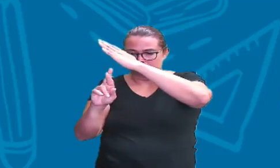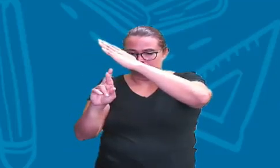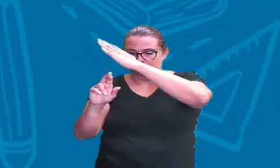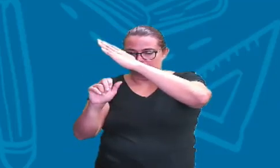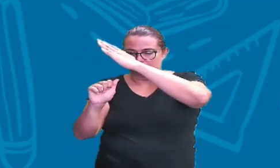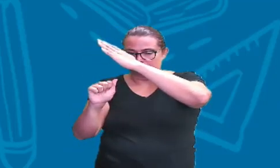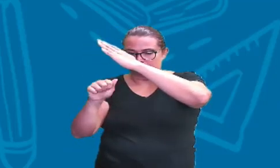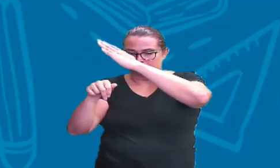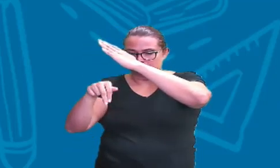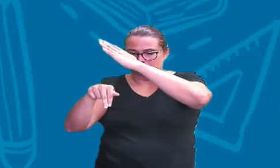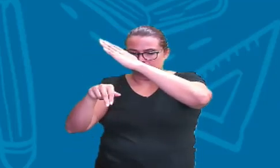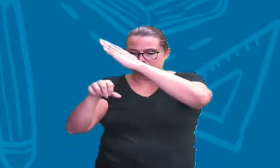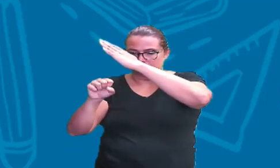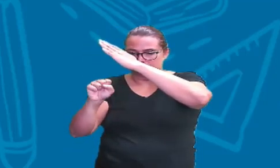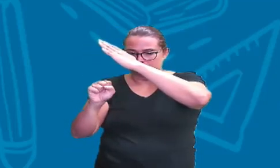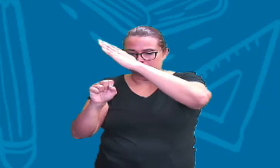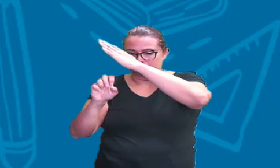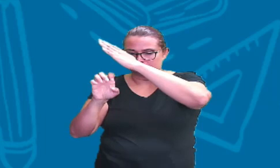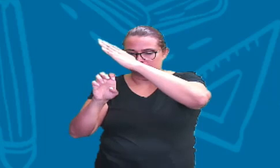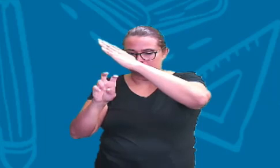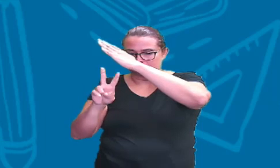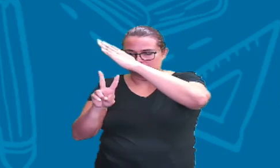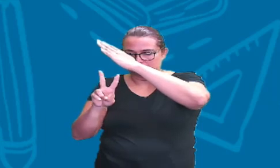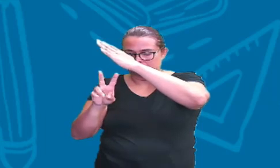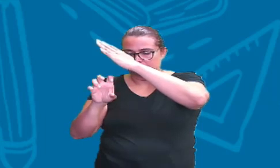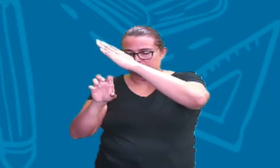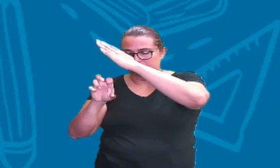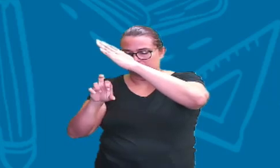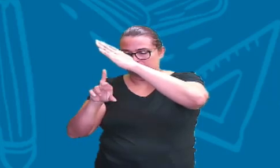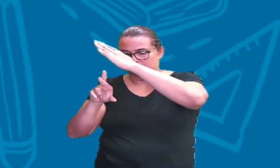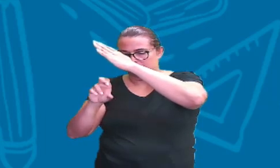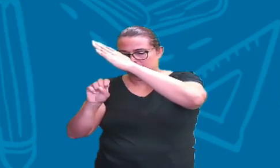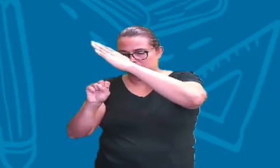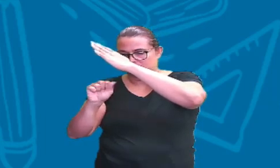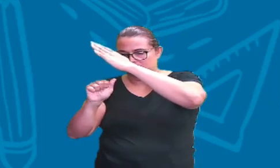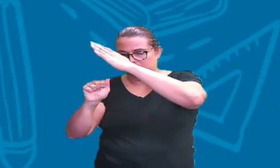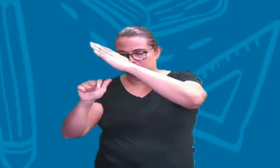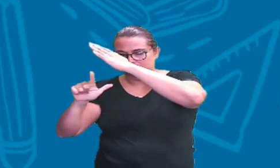especial, que ela vai ser chamada de uma reta